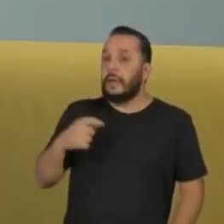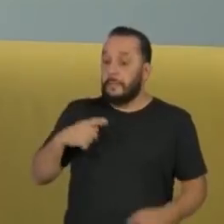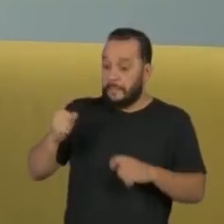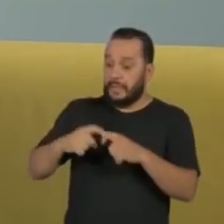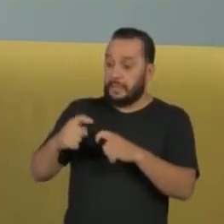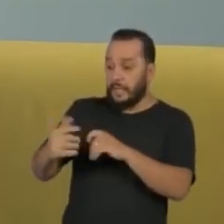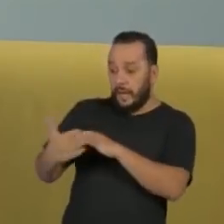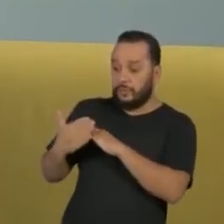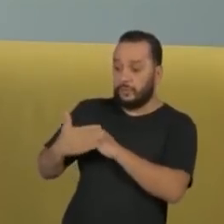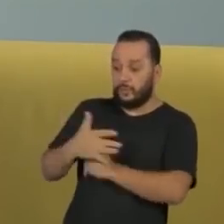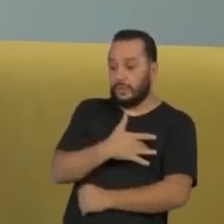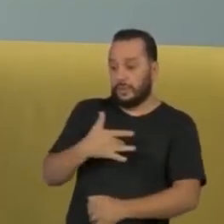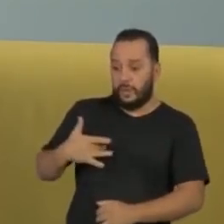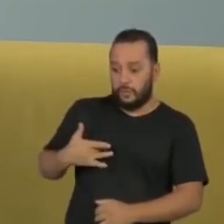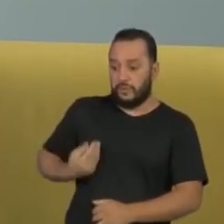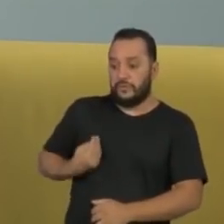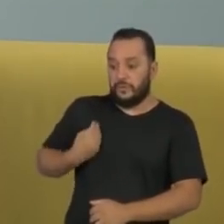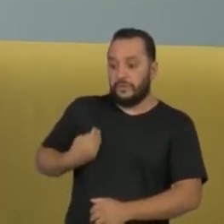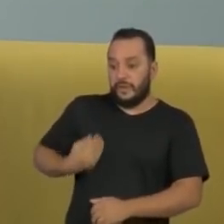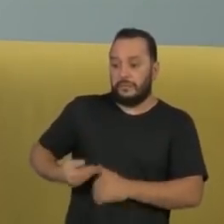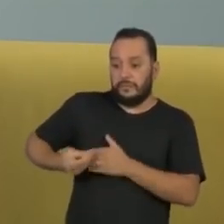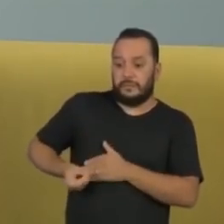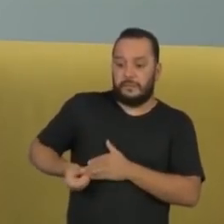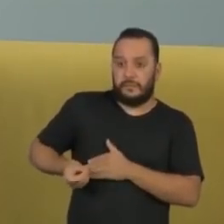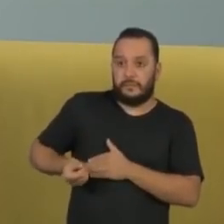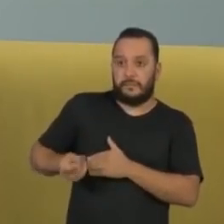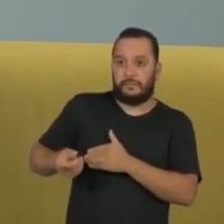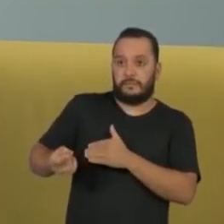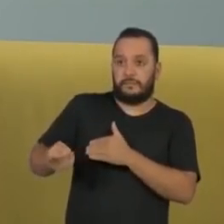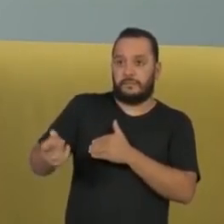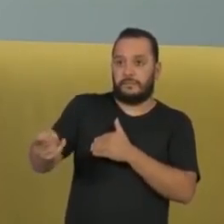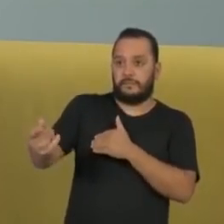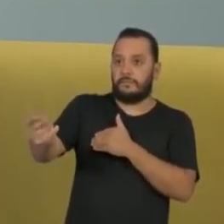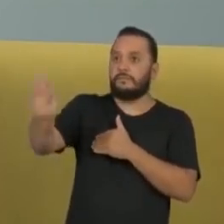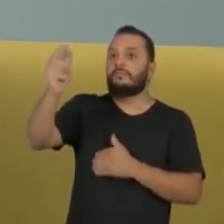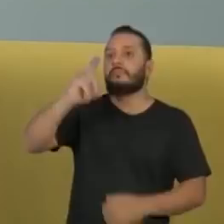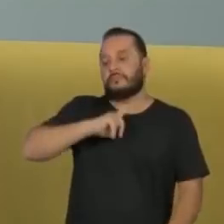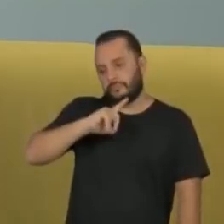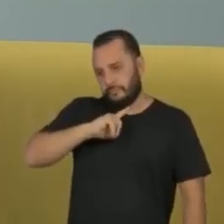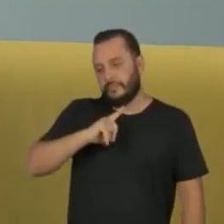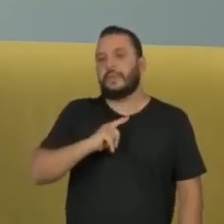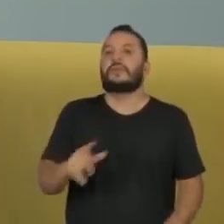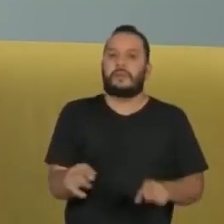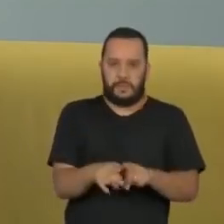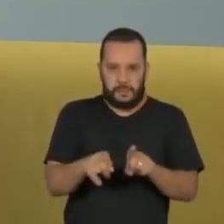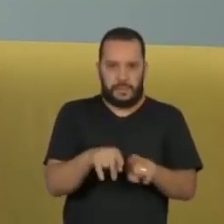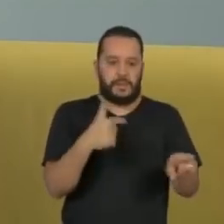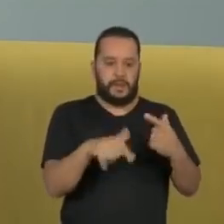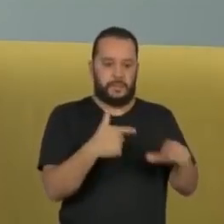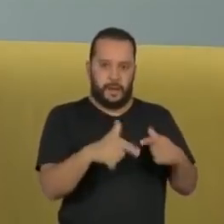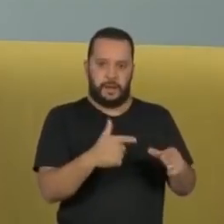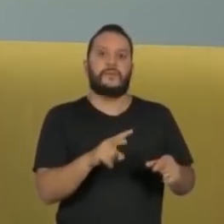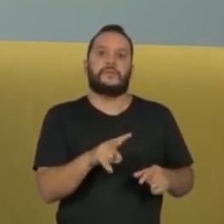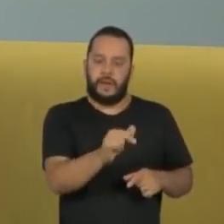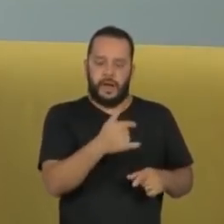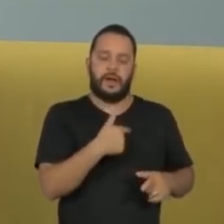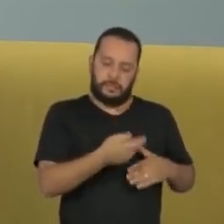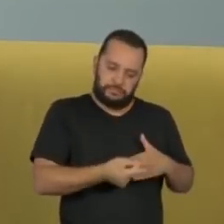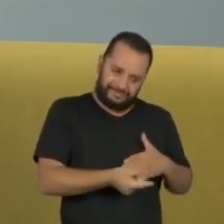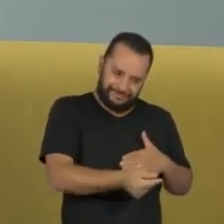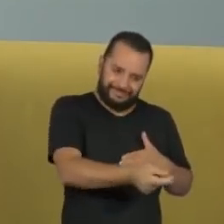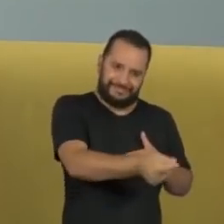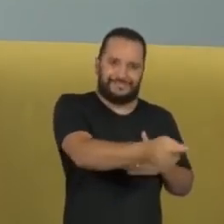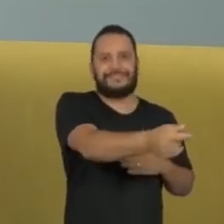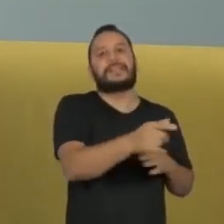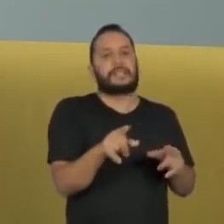a expectativa de vida maior, é mais longa, então nós vamos ter também uma vida laborativa maior. Isso significa que o jovem